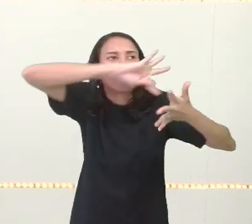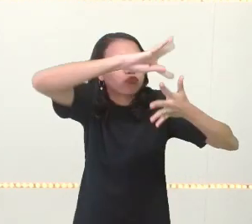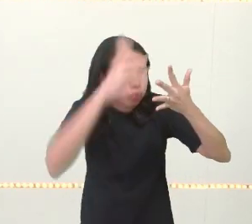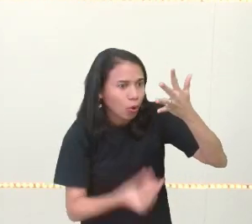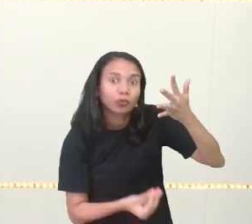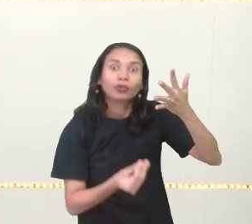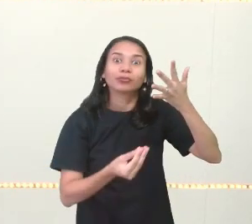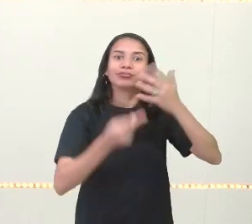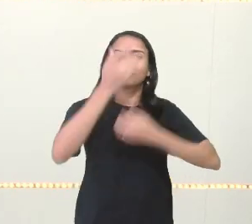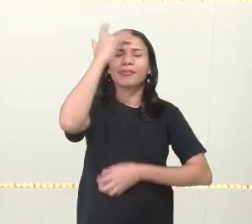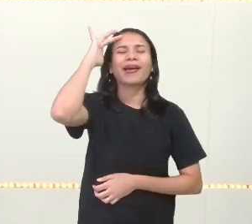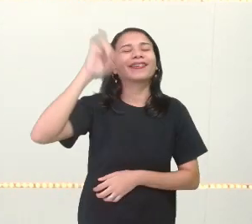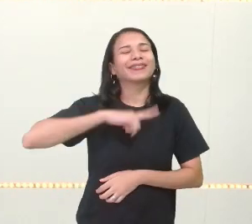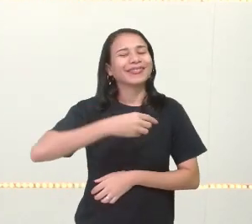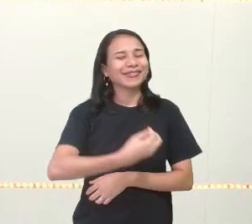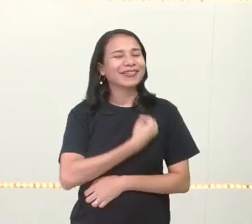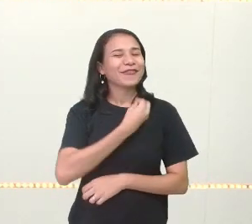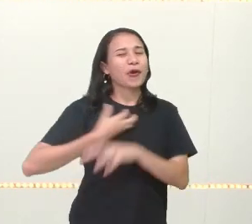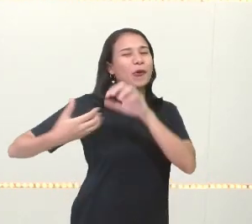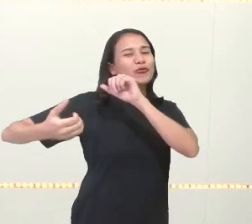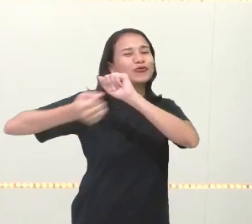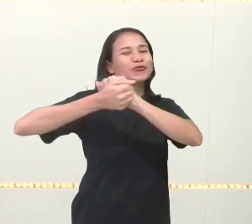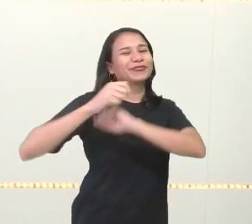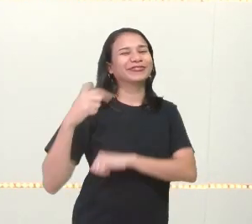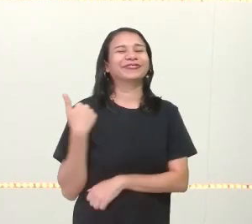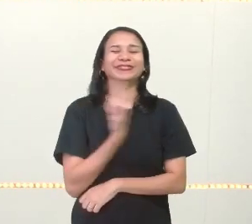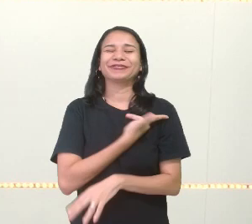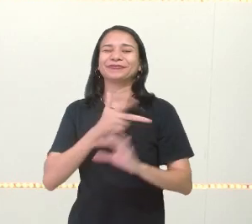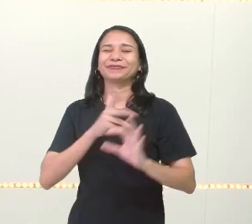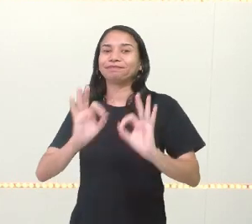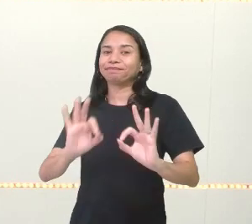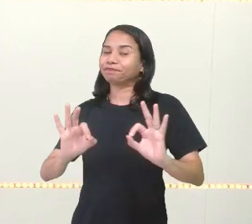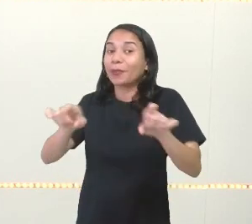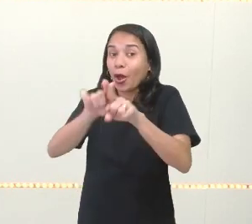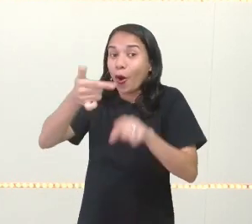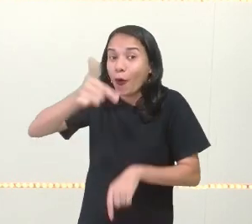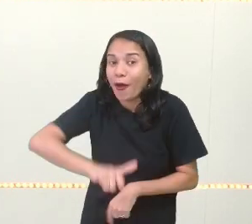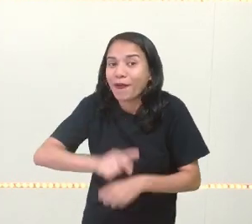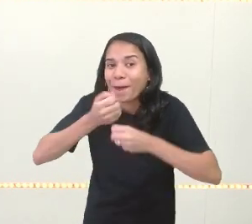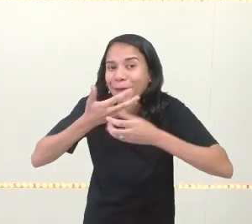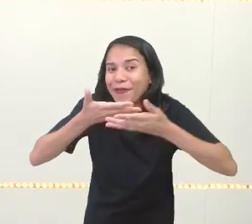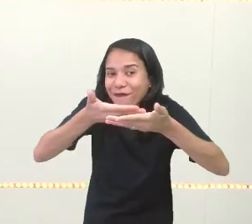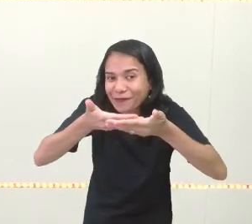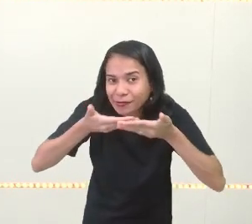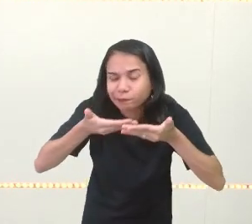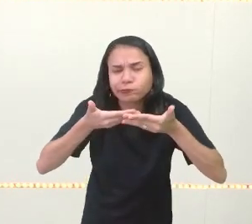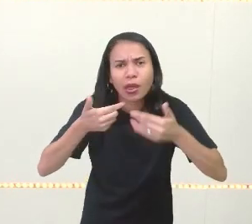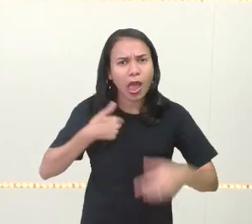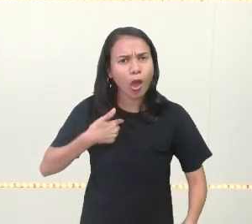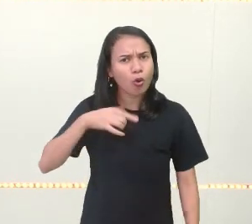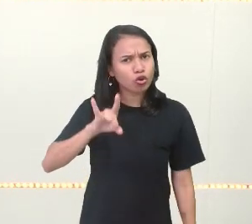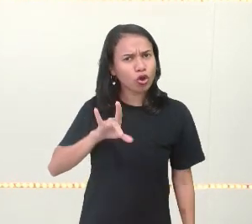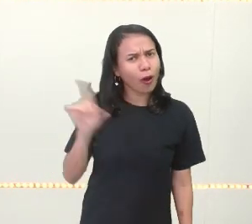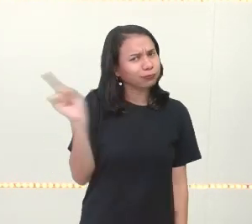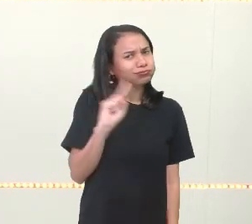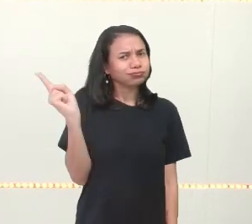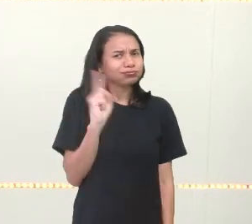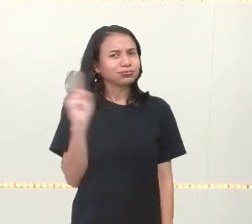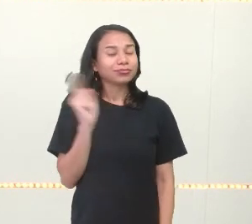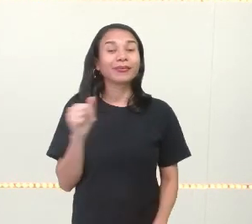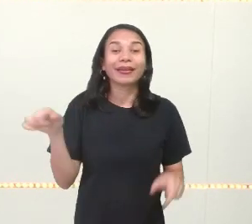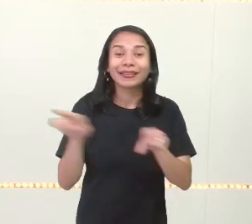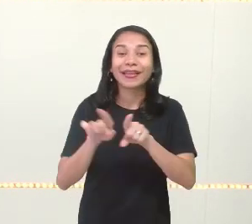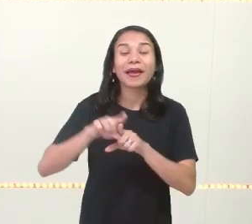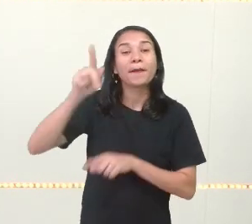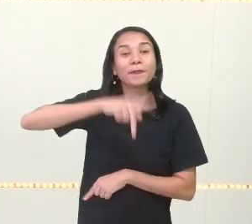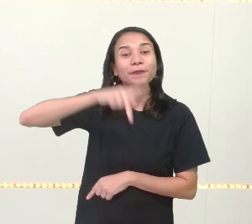enfim, todo mundo que está aí ligadinho com a gente, tá bom? Mais uma vez, sejam bem-vindos. E eu não estou aqui sozinha no estúdio, não. Eu estou